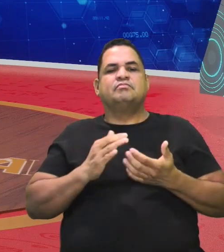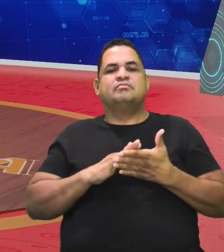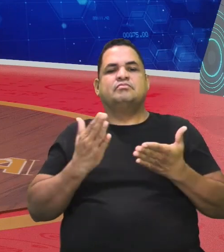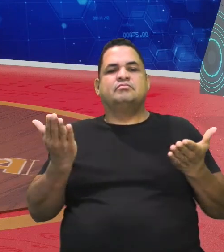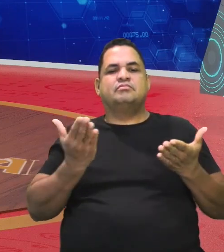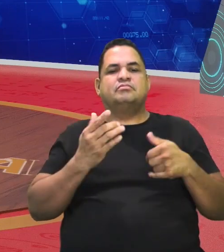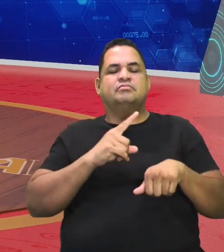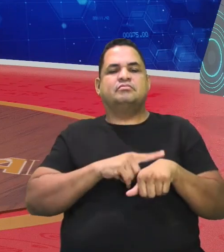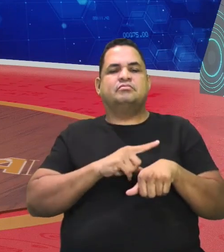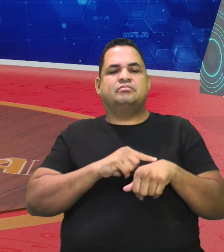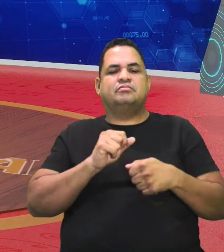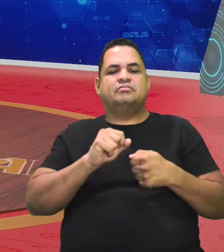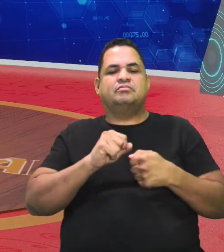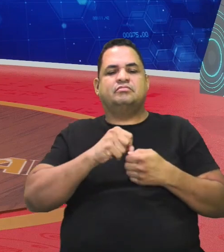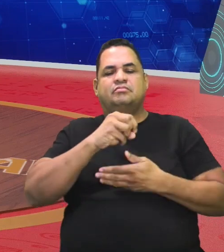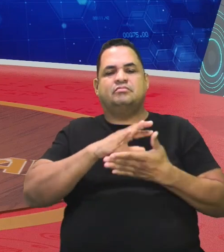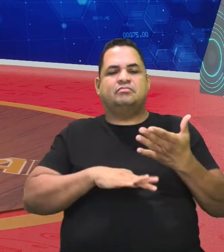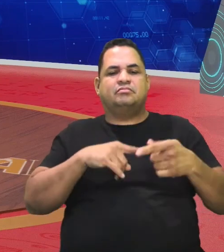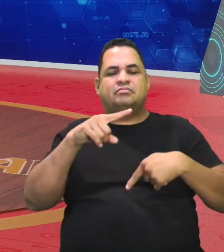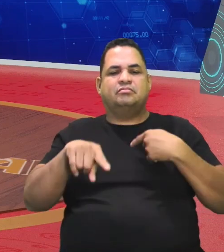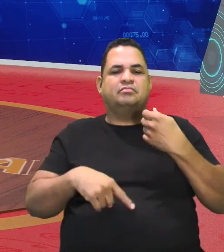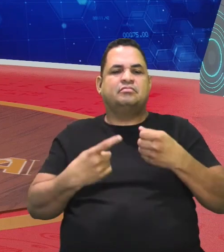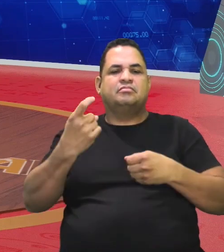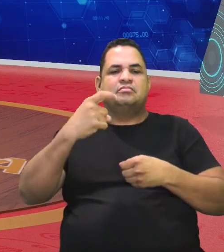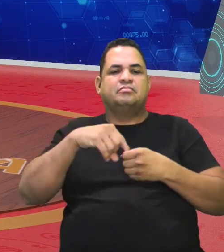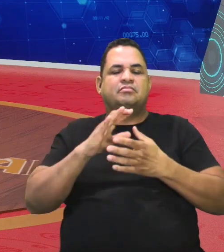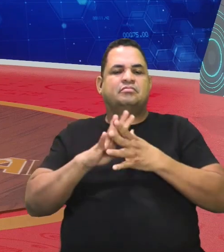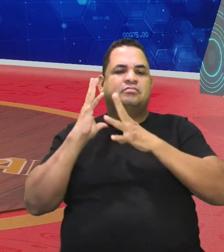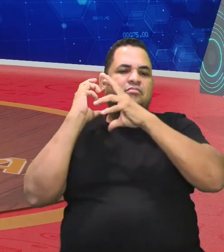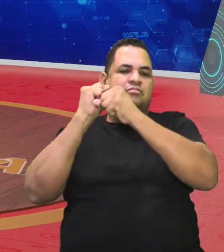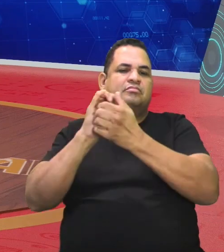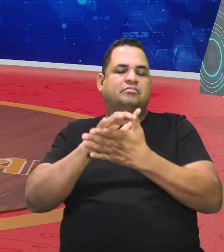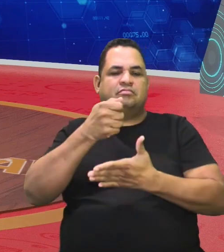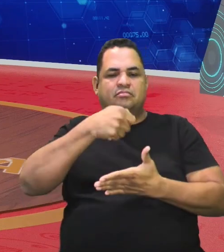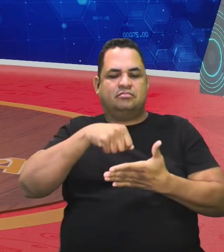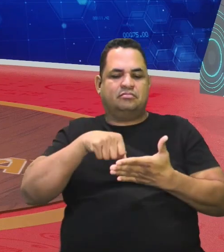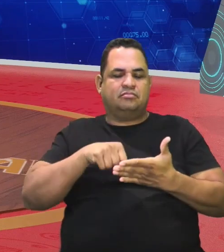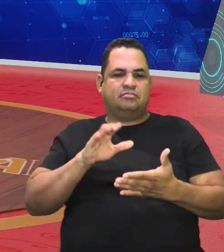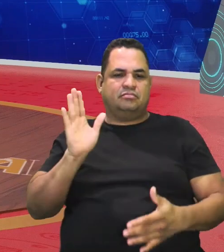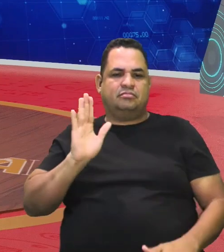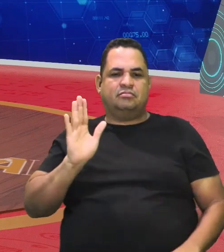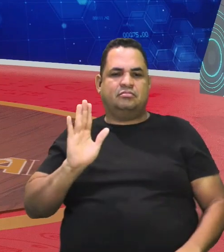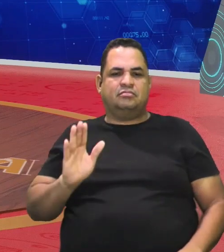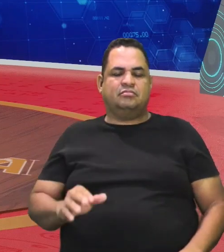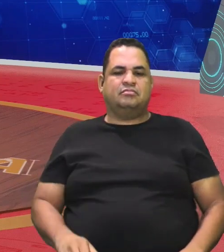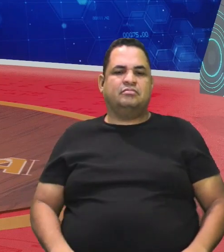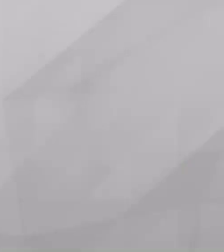Então, agora partiu atividades de sala. Já já a gente está de volta com revisão e correção. Tchau, tchau!